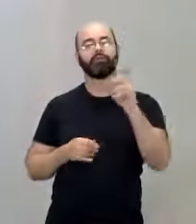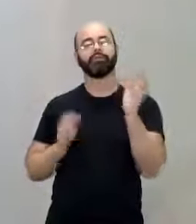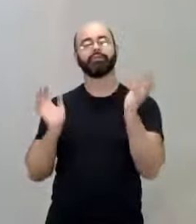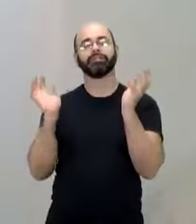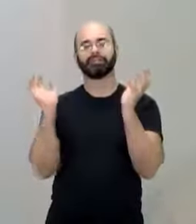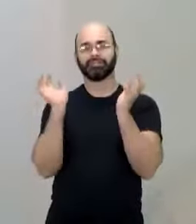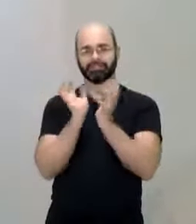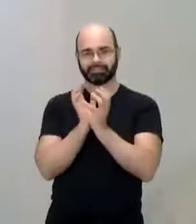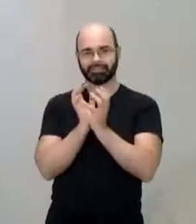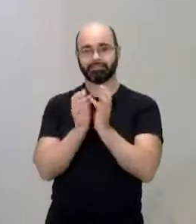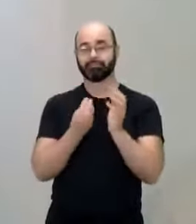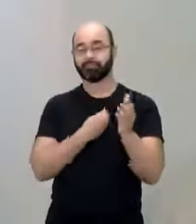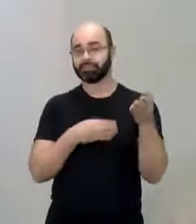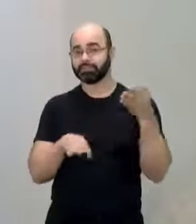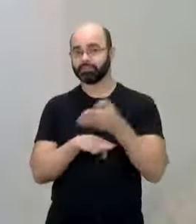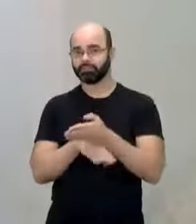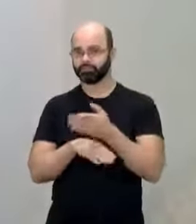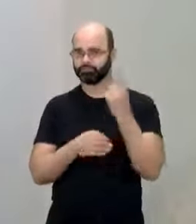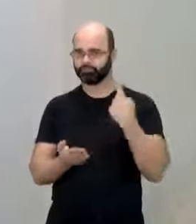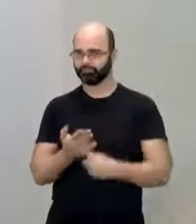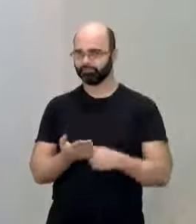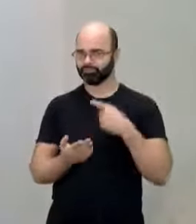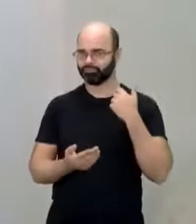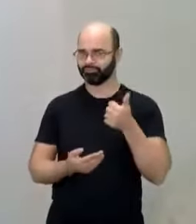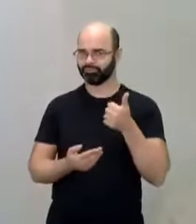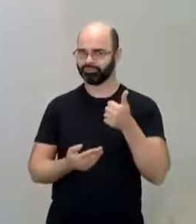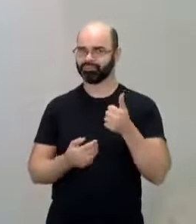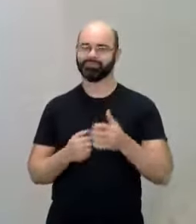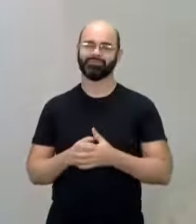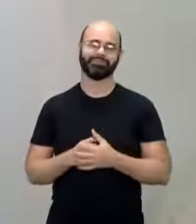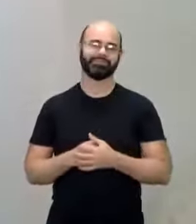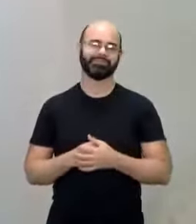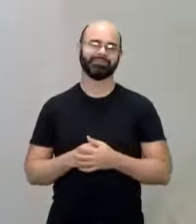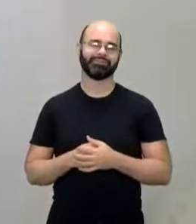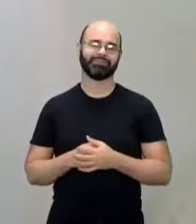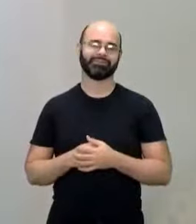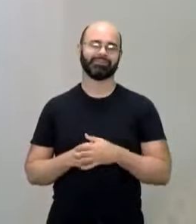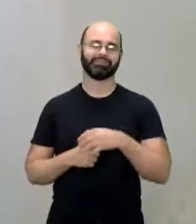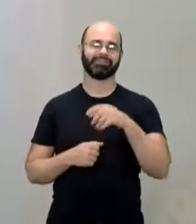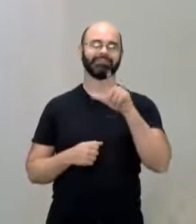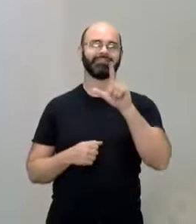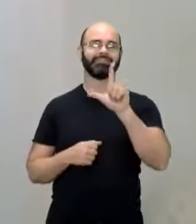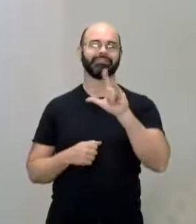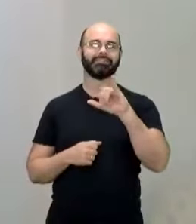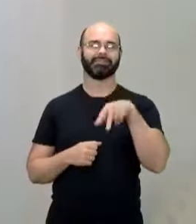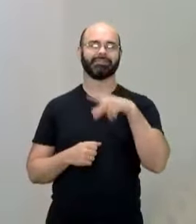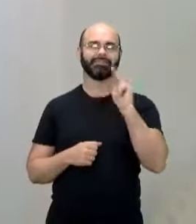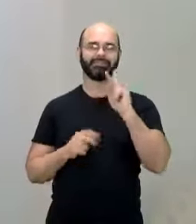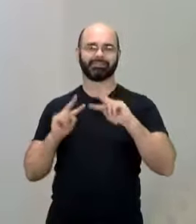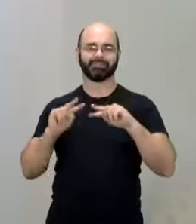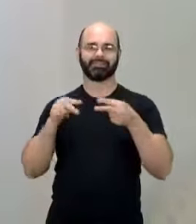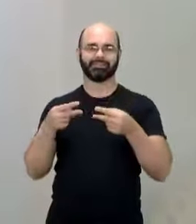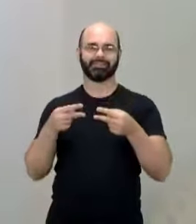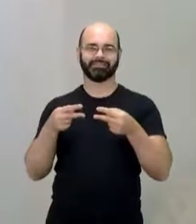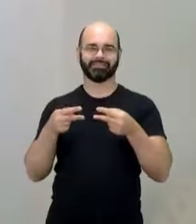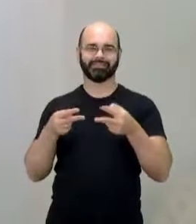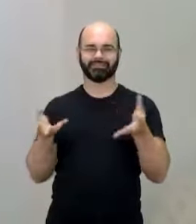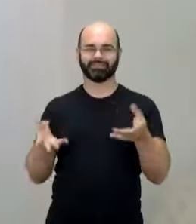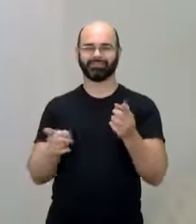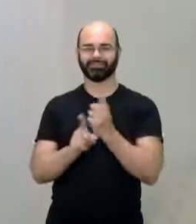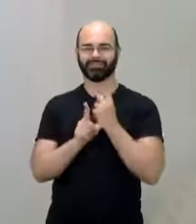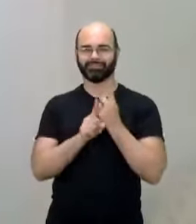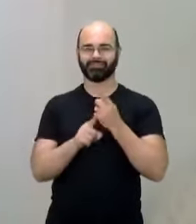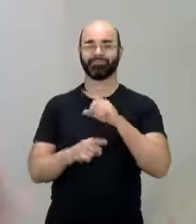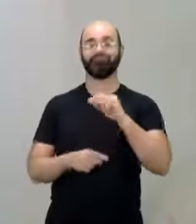vocês estejam presentes. Combinado? A gente tem aqui o link dessa nossa avaliação, desse nosso encontro de hoje